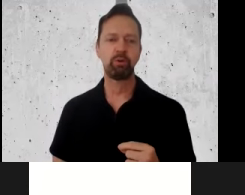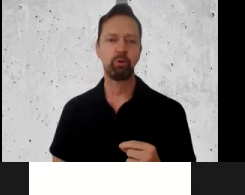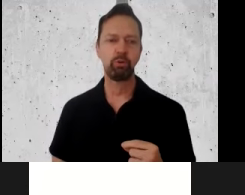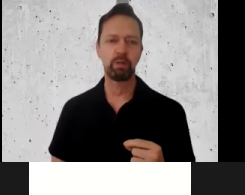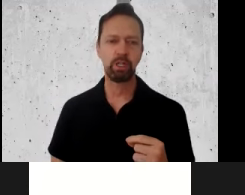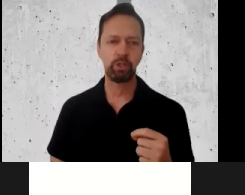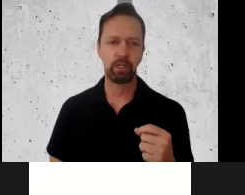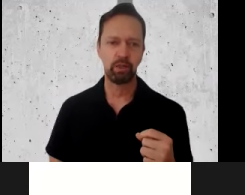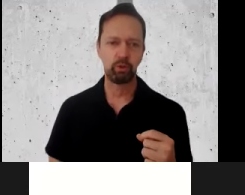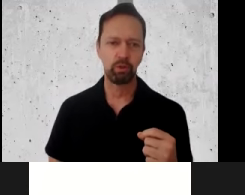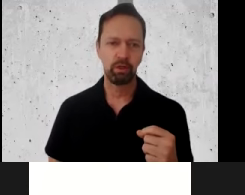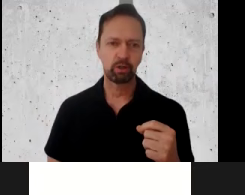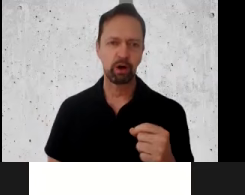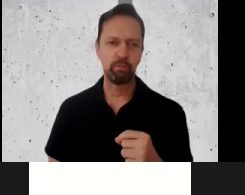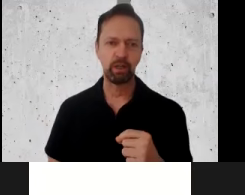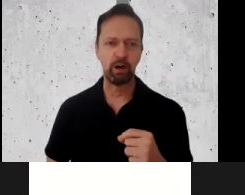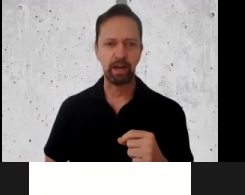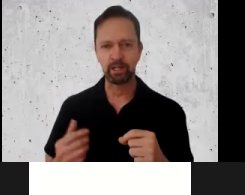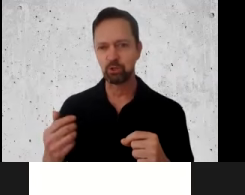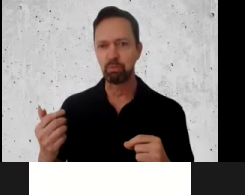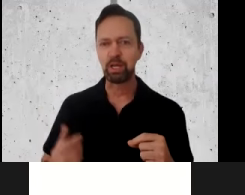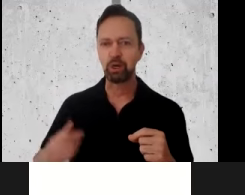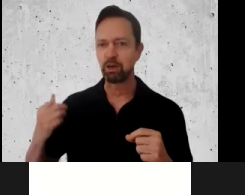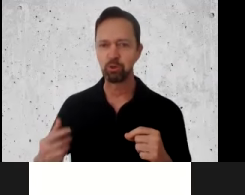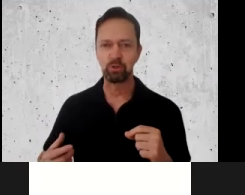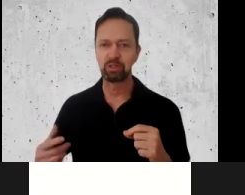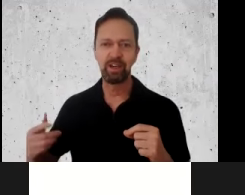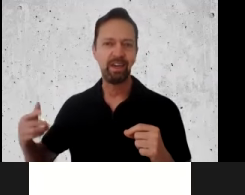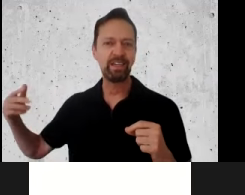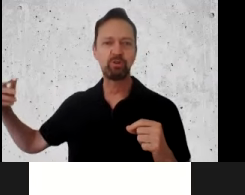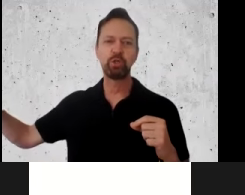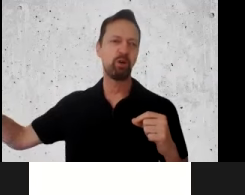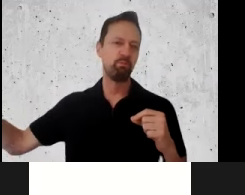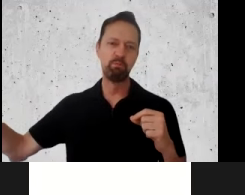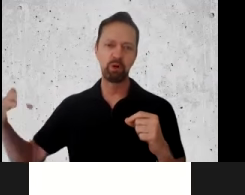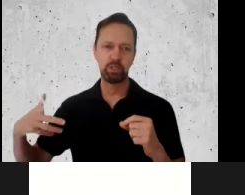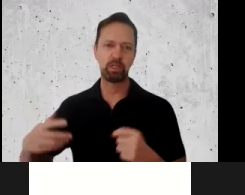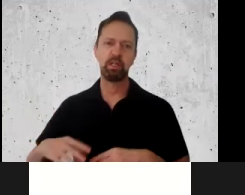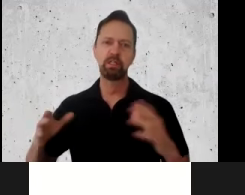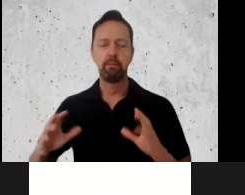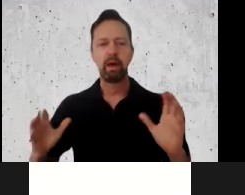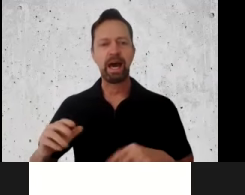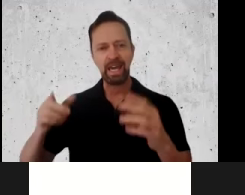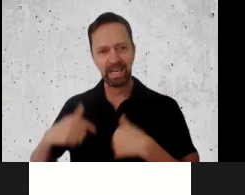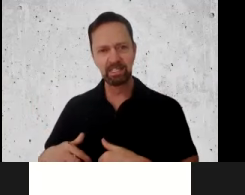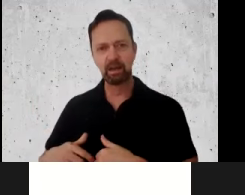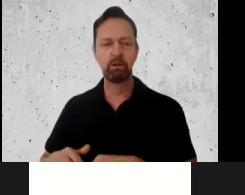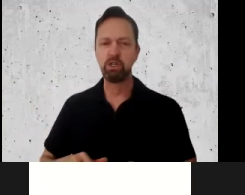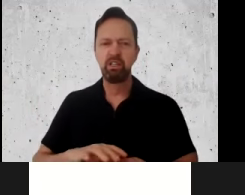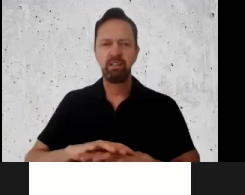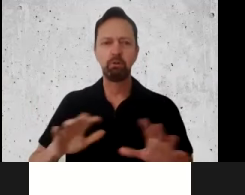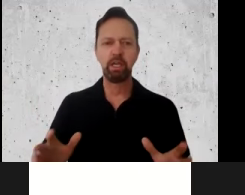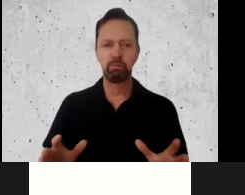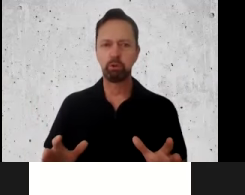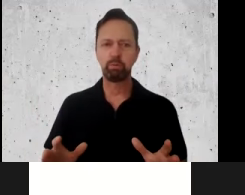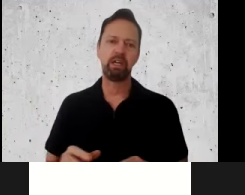eles chegaram à conclusão que direito common law era superior aos outros. Isso gerou um monte de crítica. Aí esse trabalho